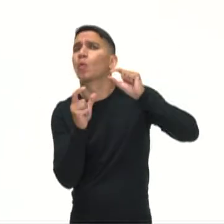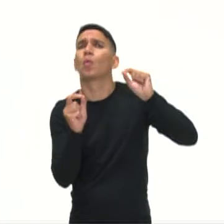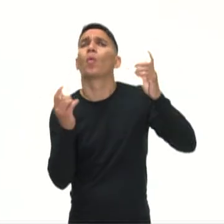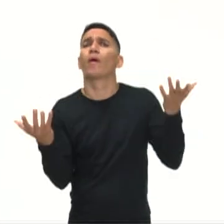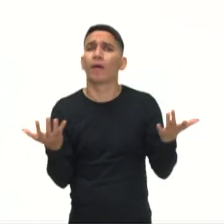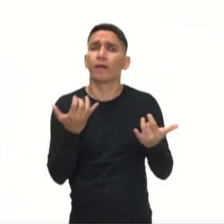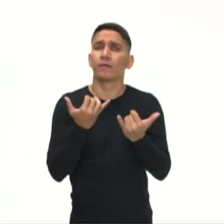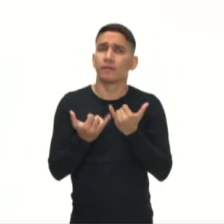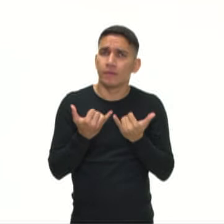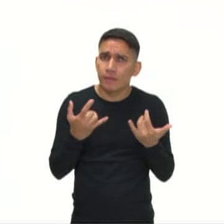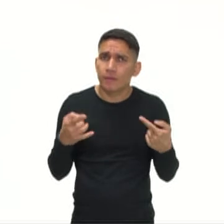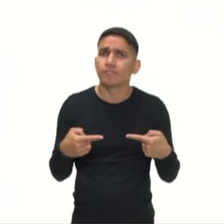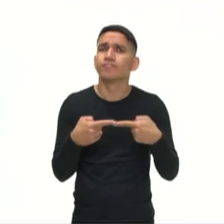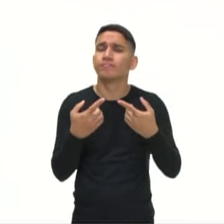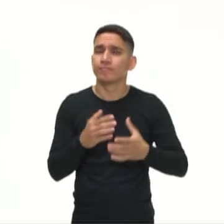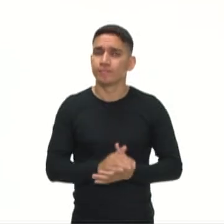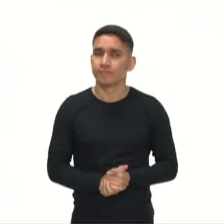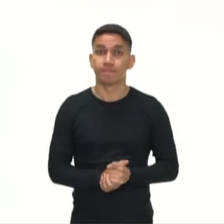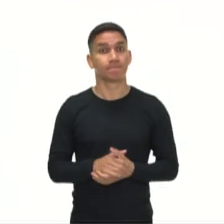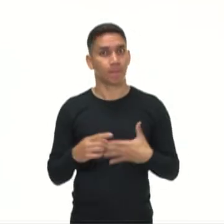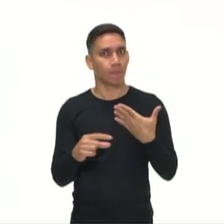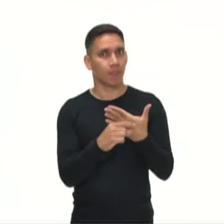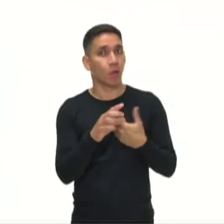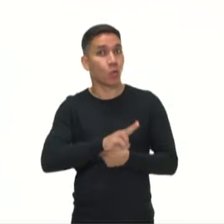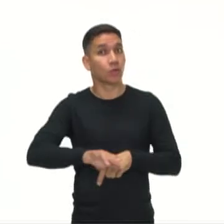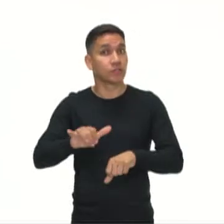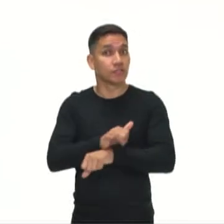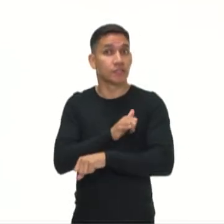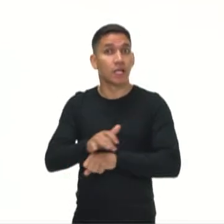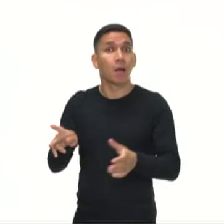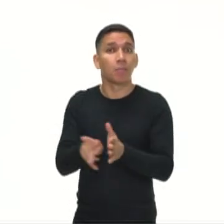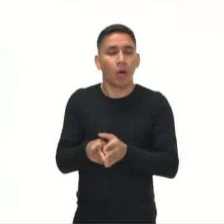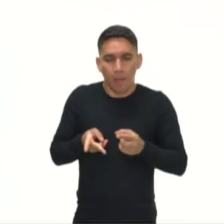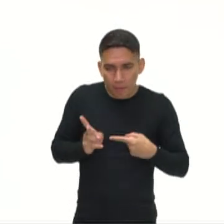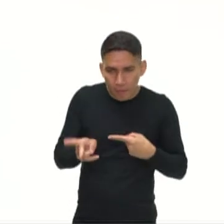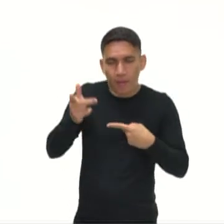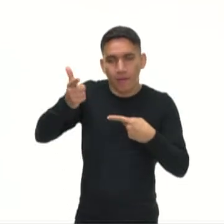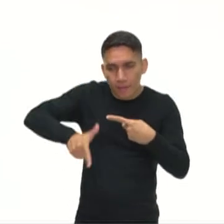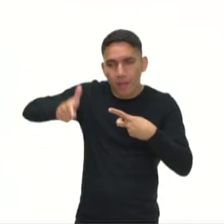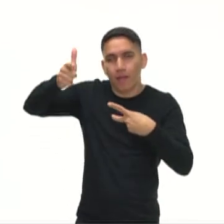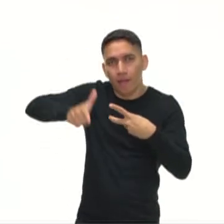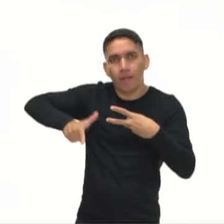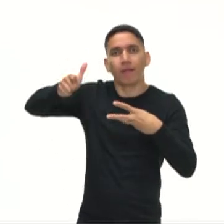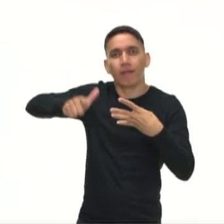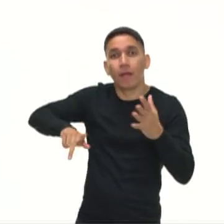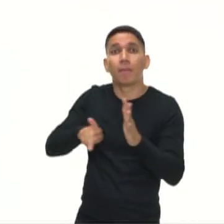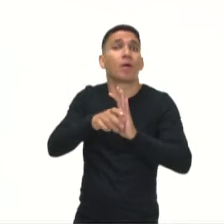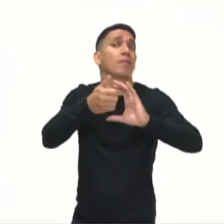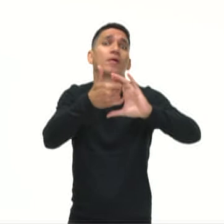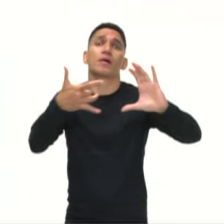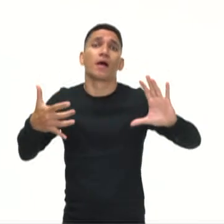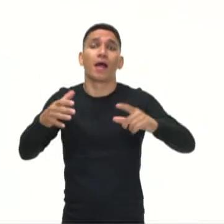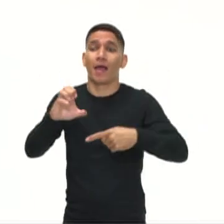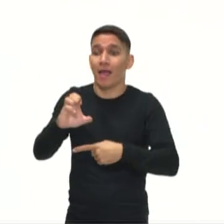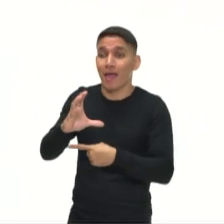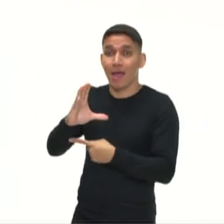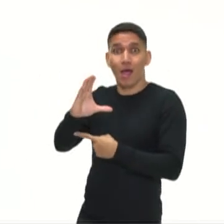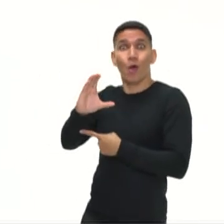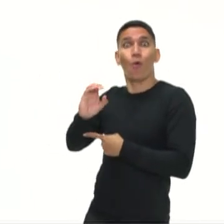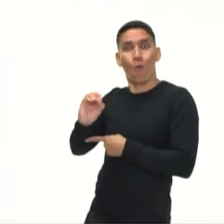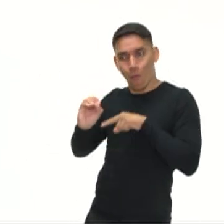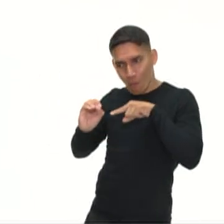tem em comum? A autora utiliza o recurso da repetição, característica do eco,